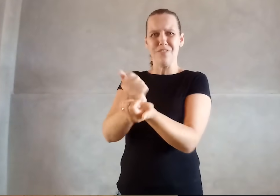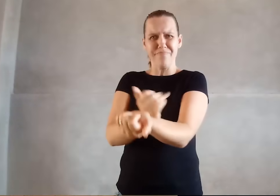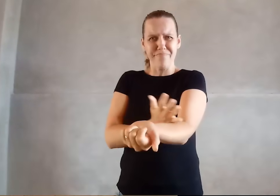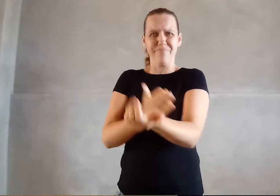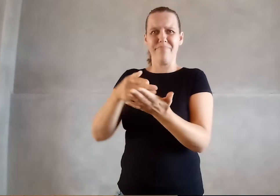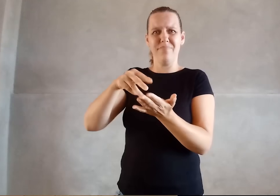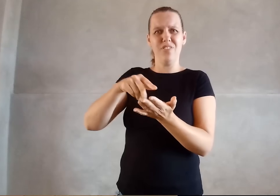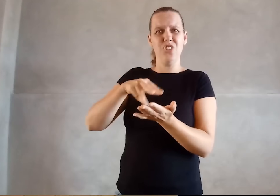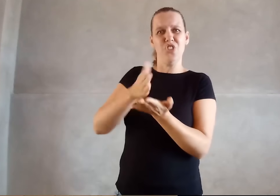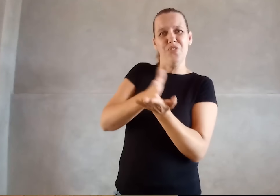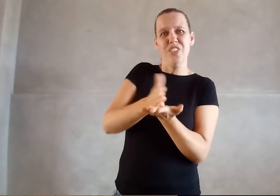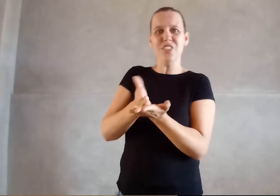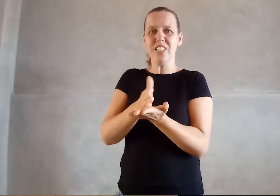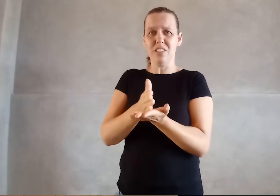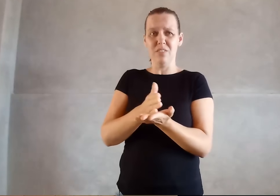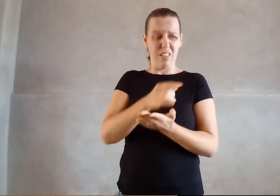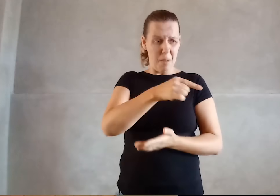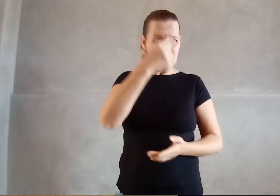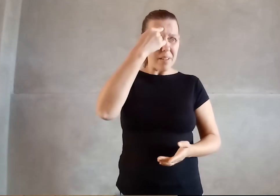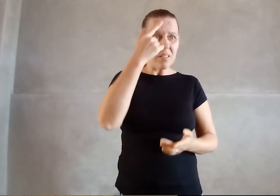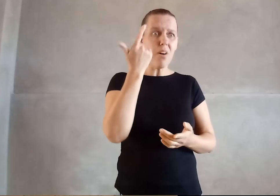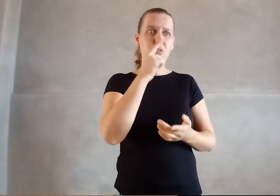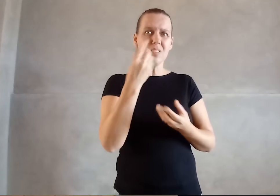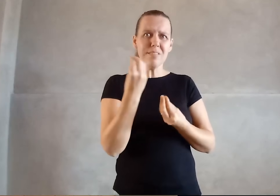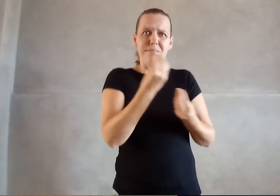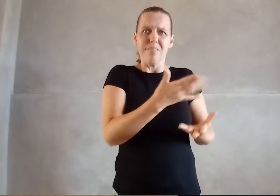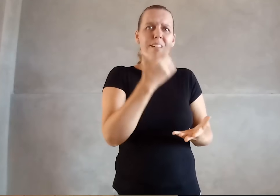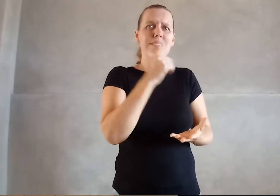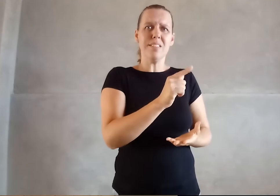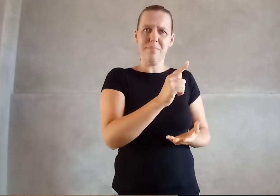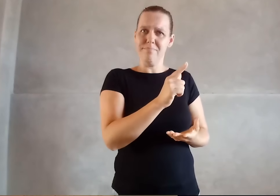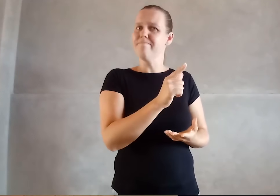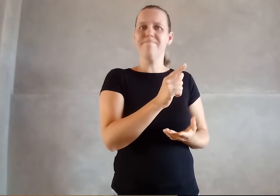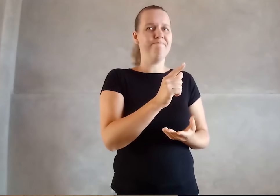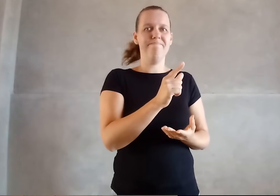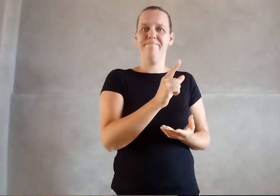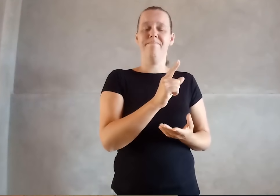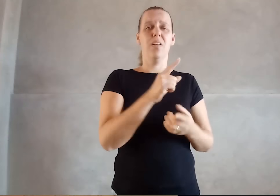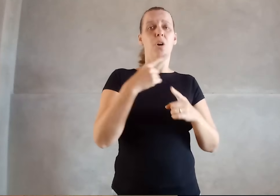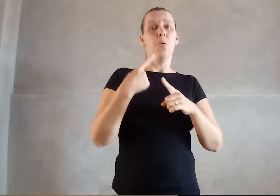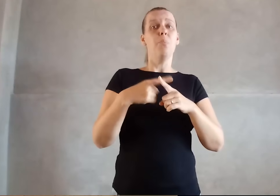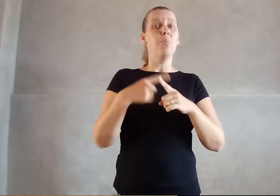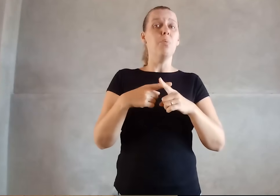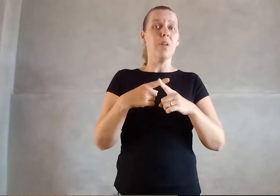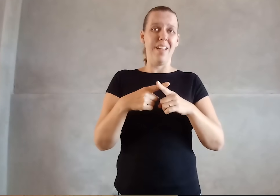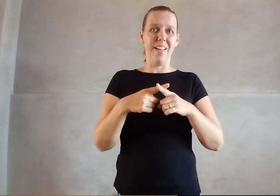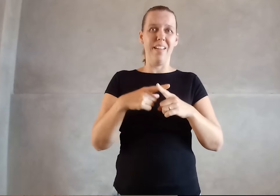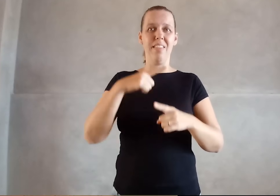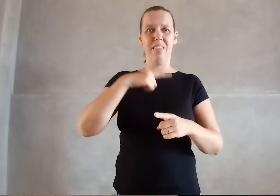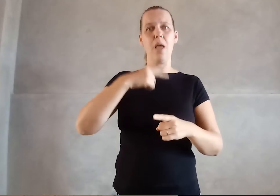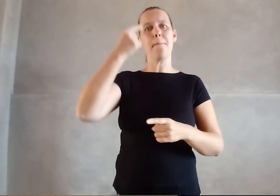de Deus, porque, aí ele termina dizendo, tem a mente dividida, o ânimo instável é dividido e